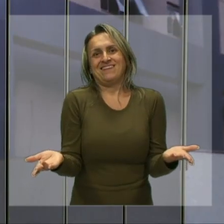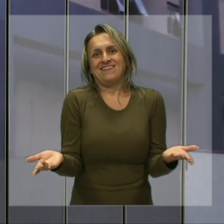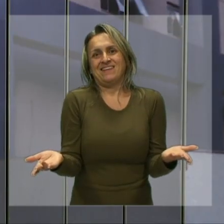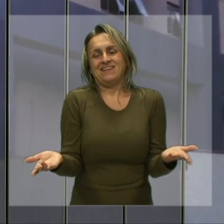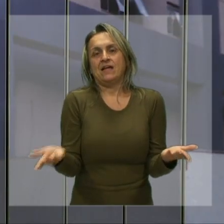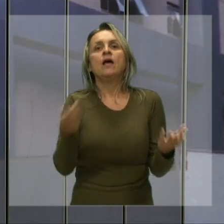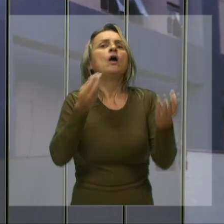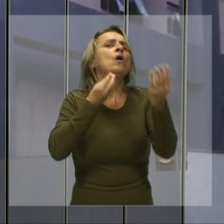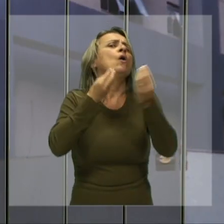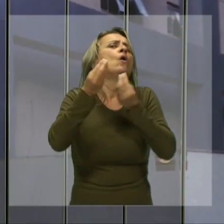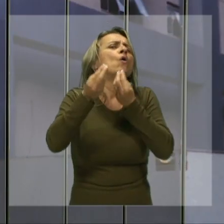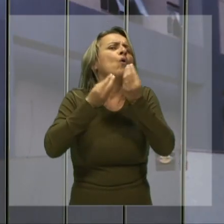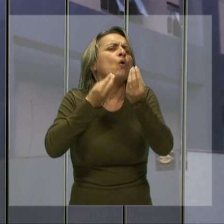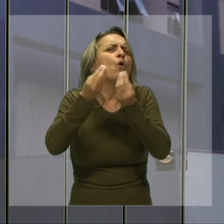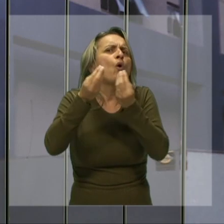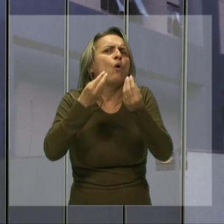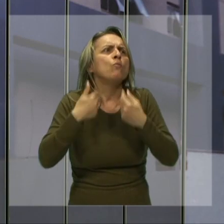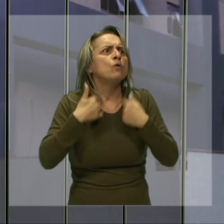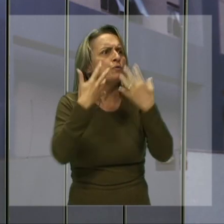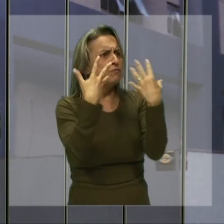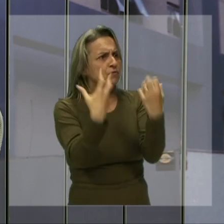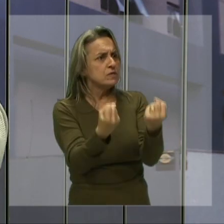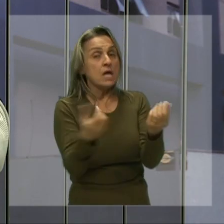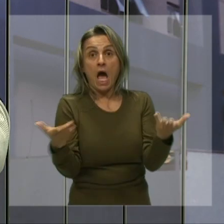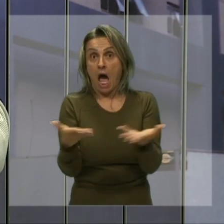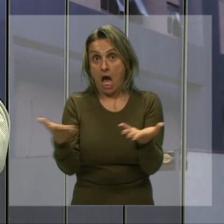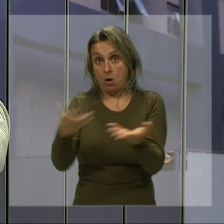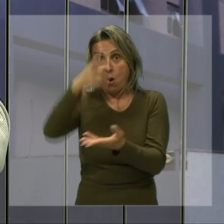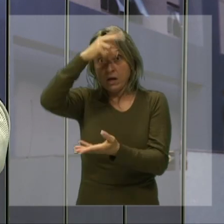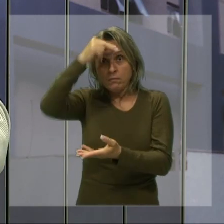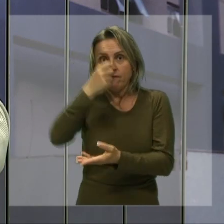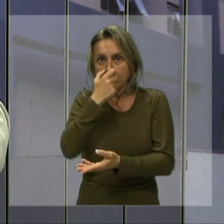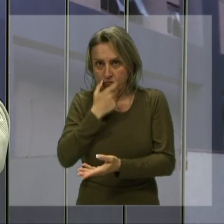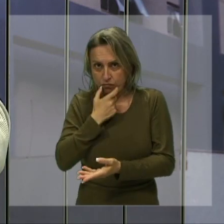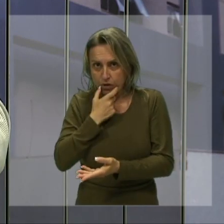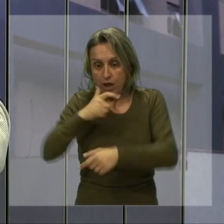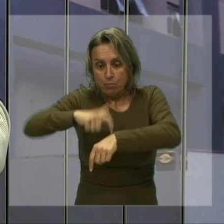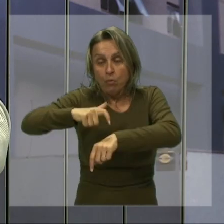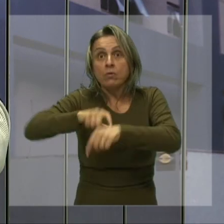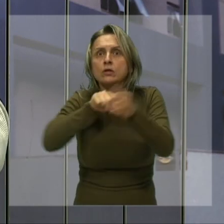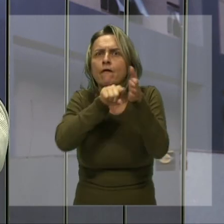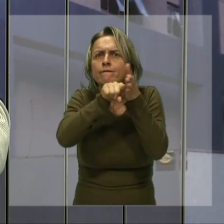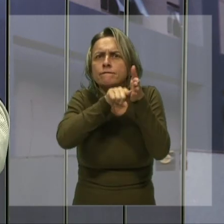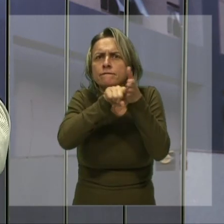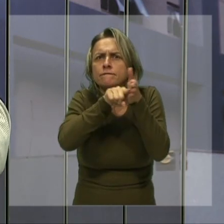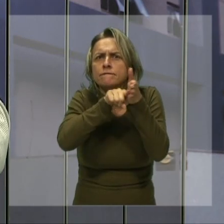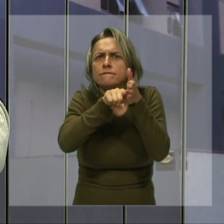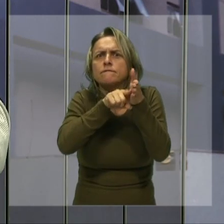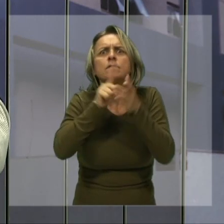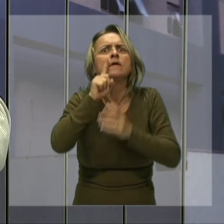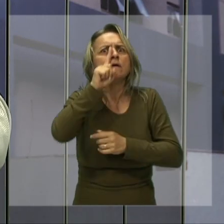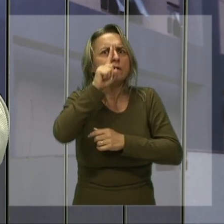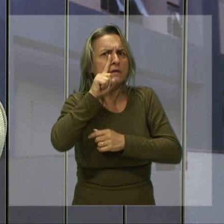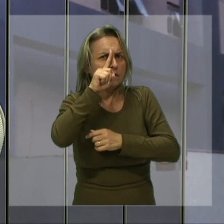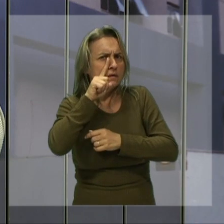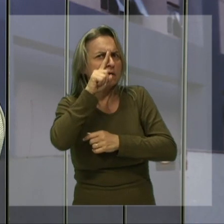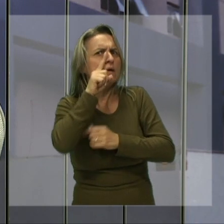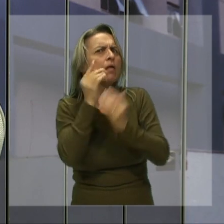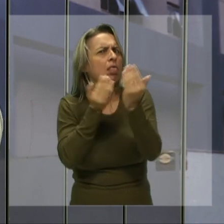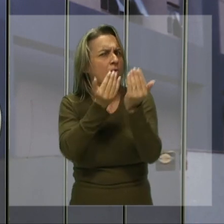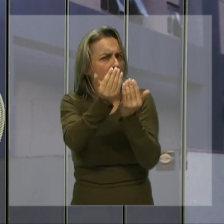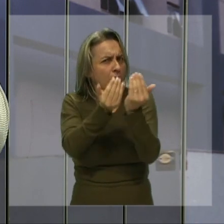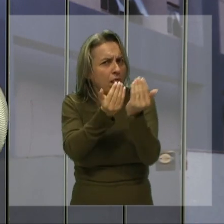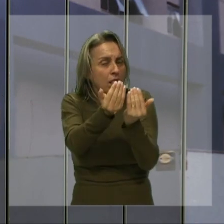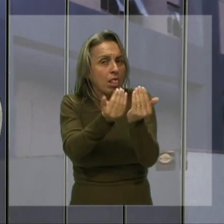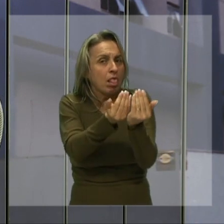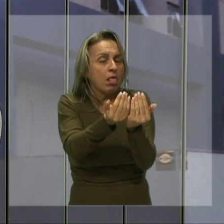pô, como é que eu vou dar isso agora? O prefeito está num momento que ele está sendo investigado. Está sendo investigado.